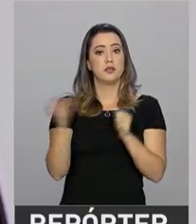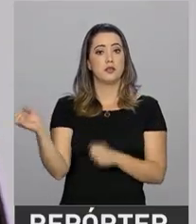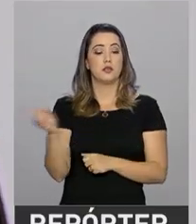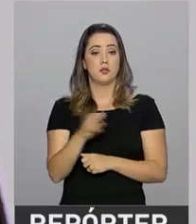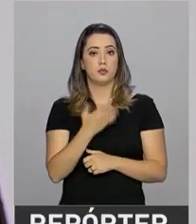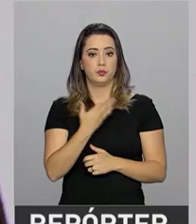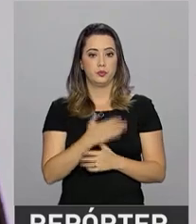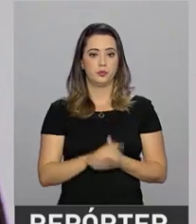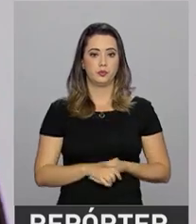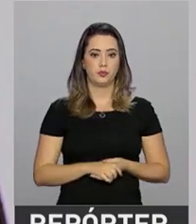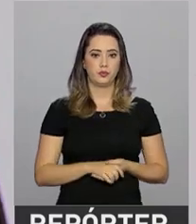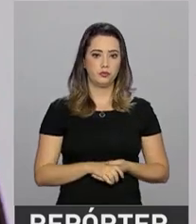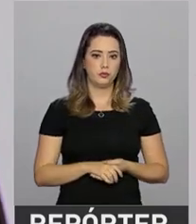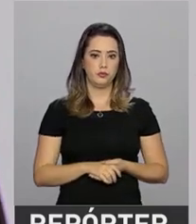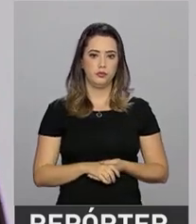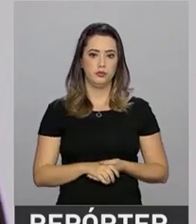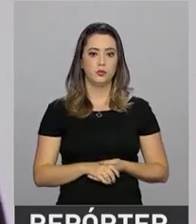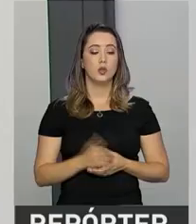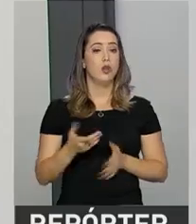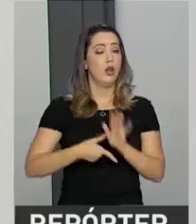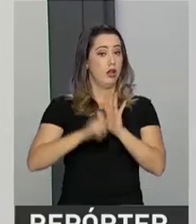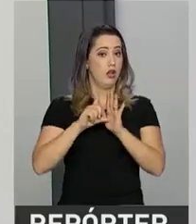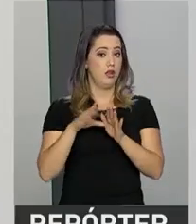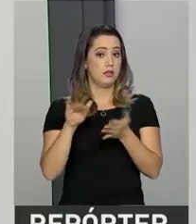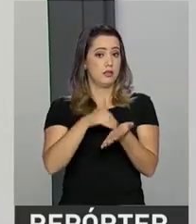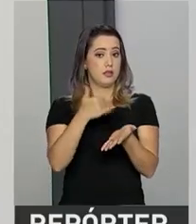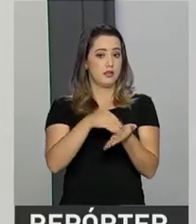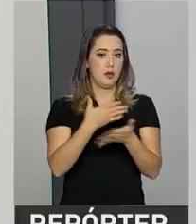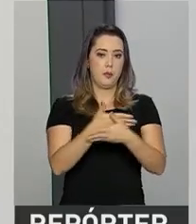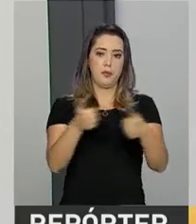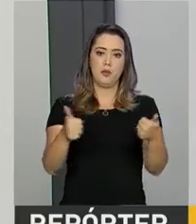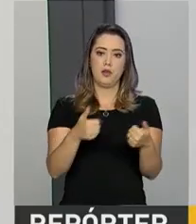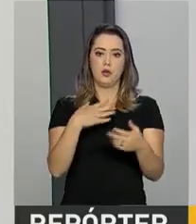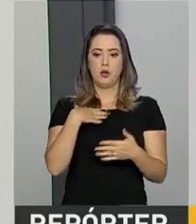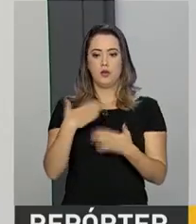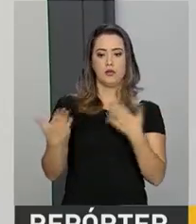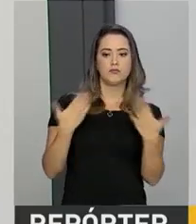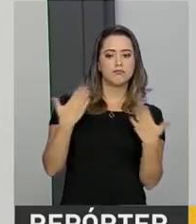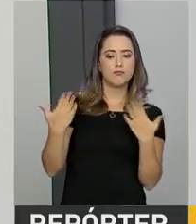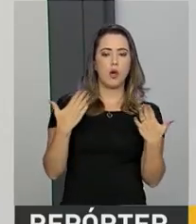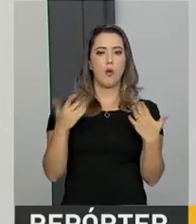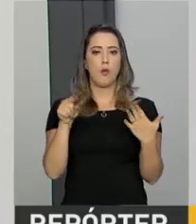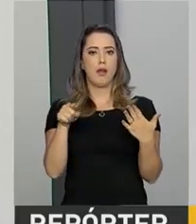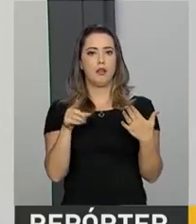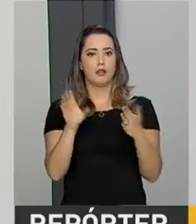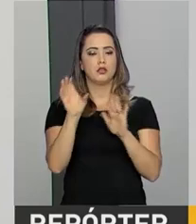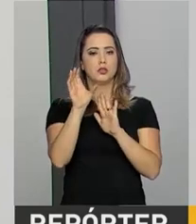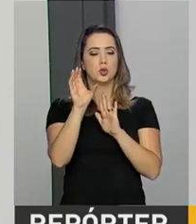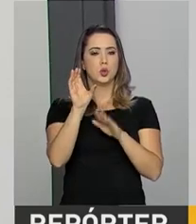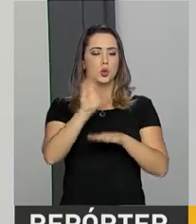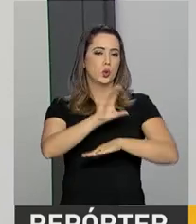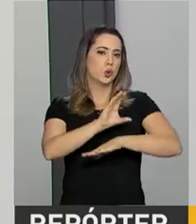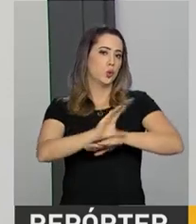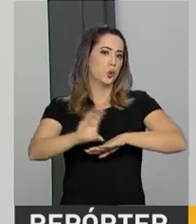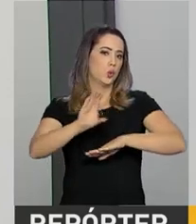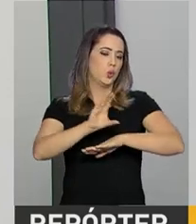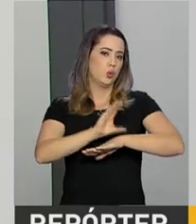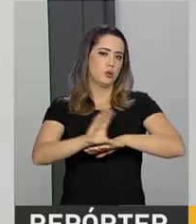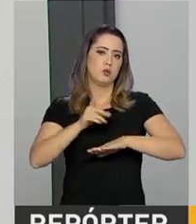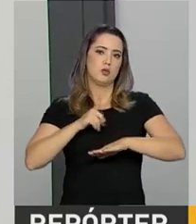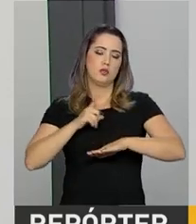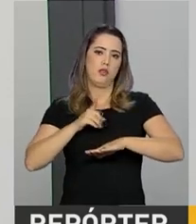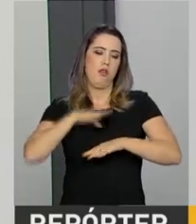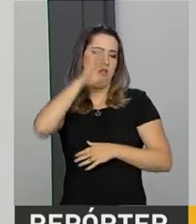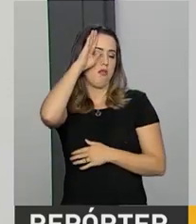cadastrada quanto antes eles se escrever melhor ele vai conseguir situar dentro dos cursos do de opção dele